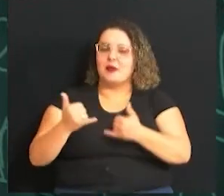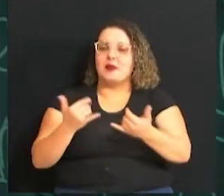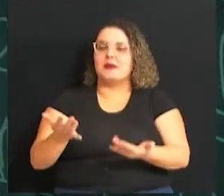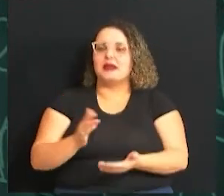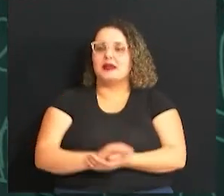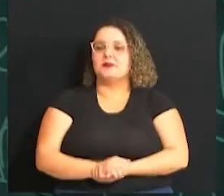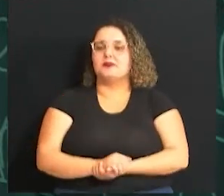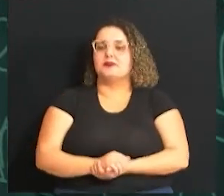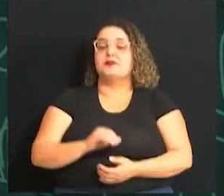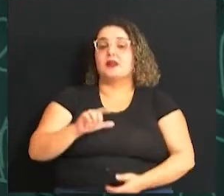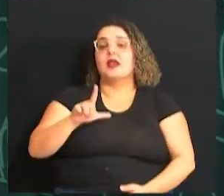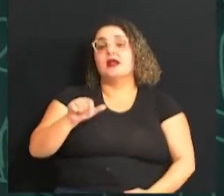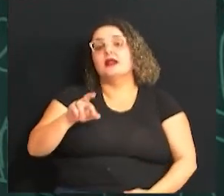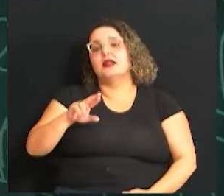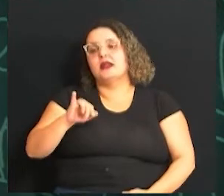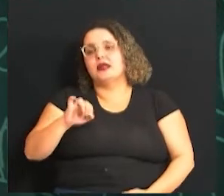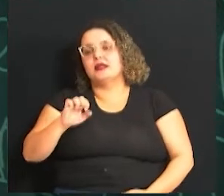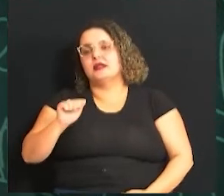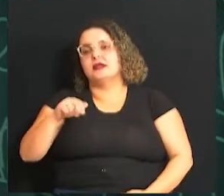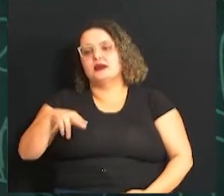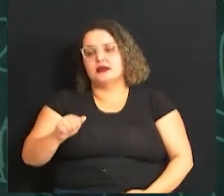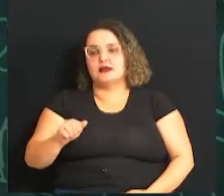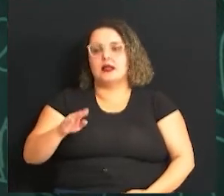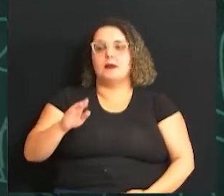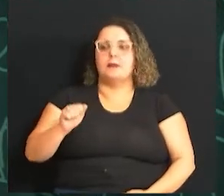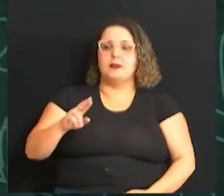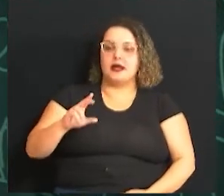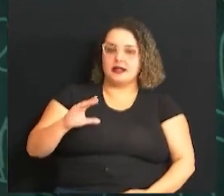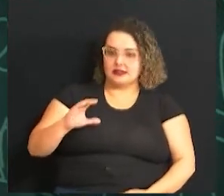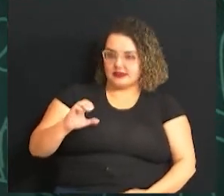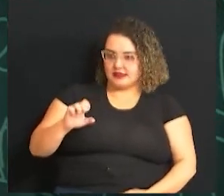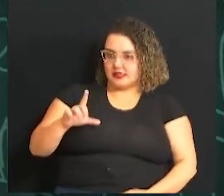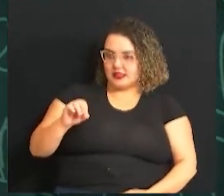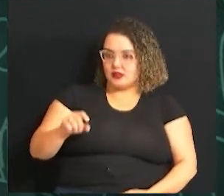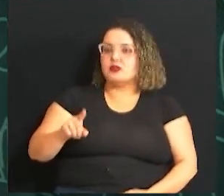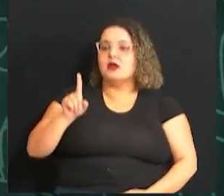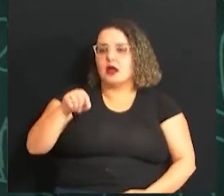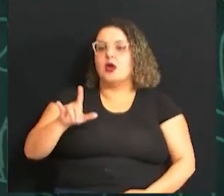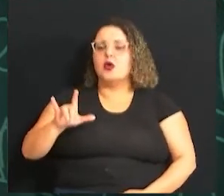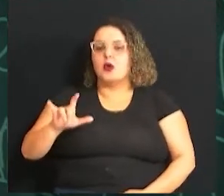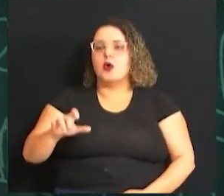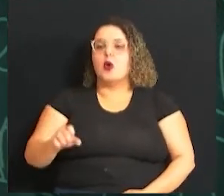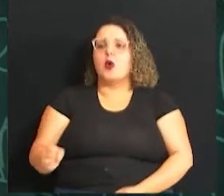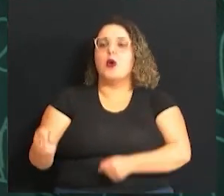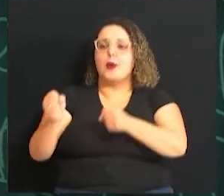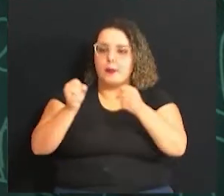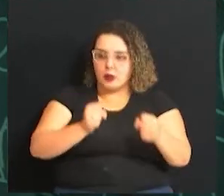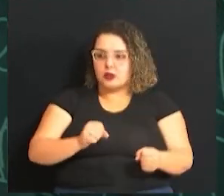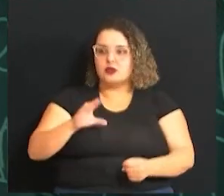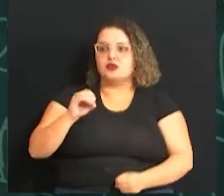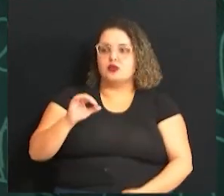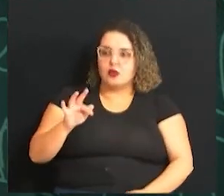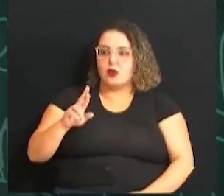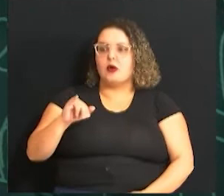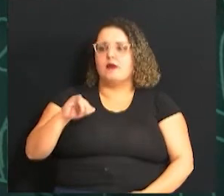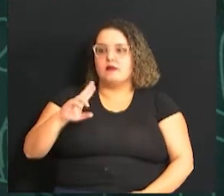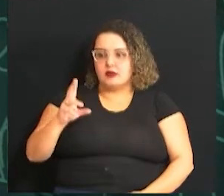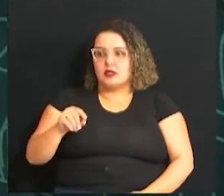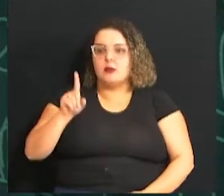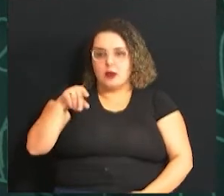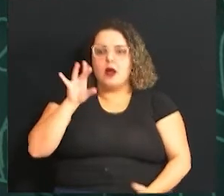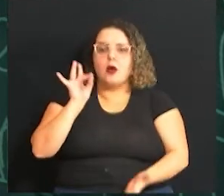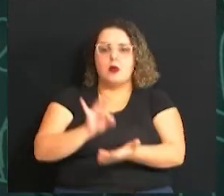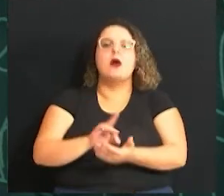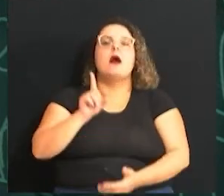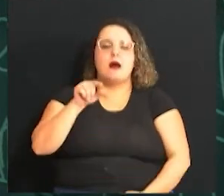É verdade. Clariana Barcelos, Educação Financeira Infantil, então está como Poderoso Cofrinho. Esse é seu Instagram